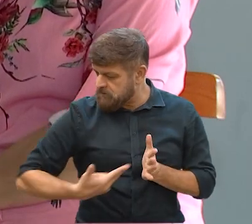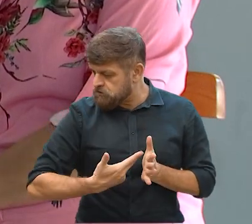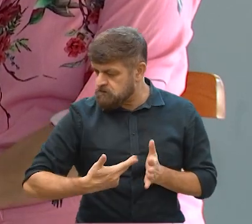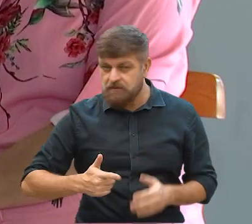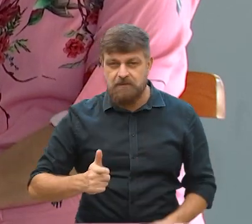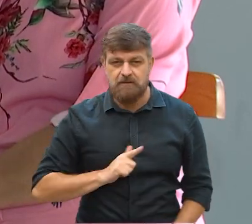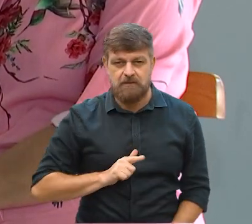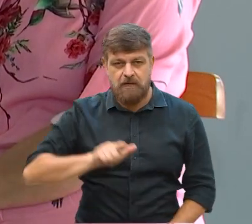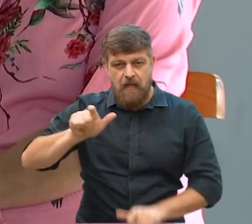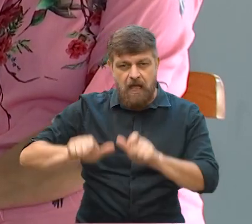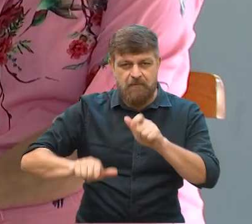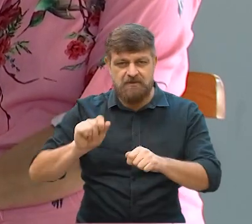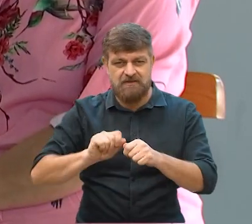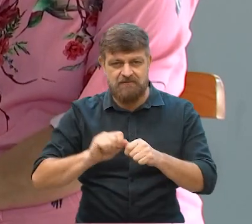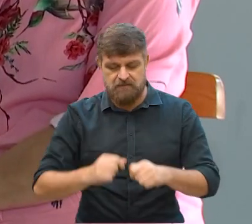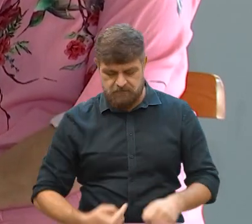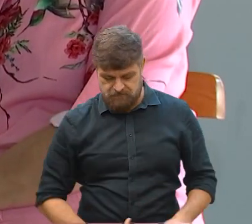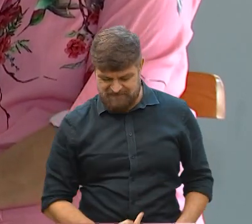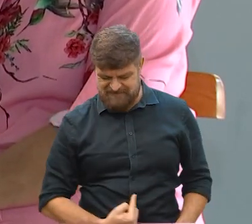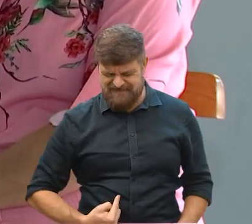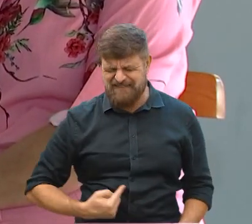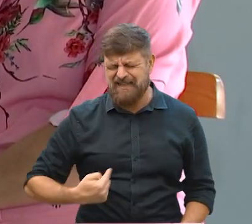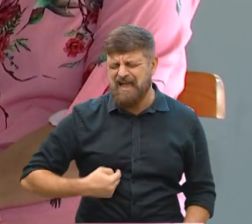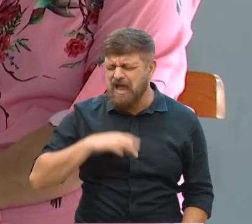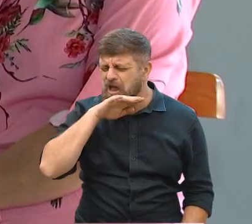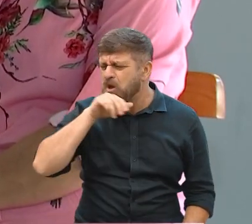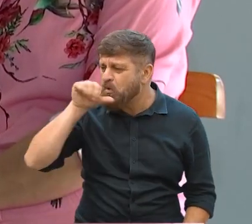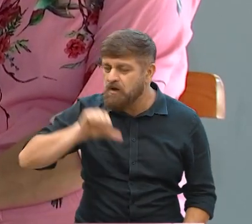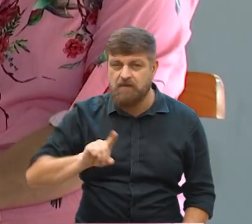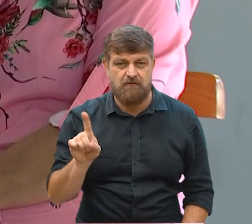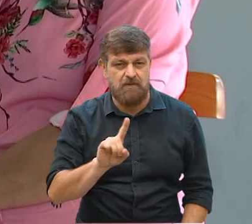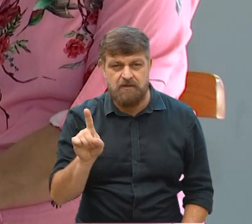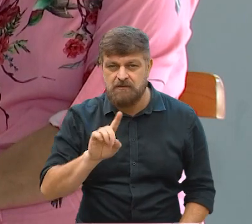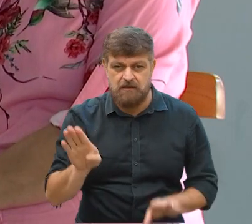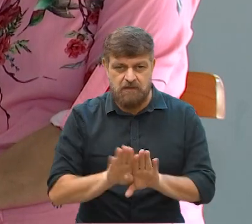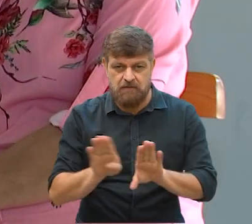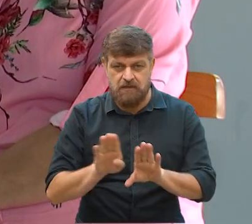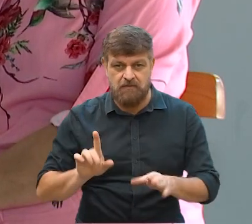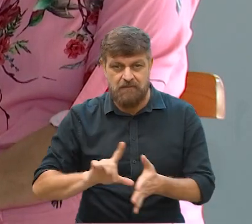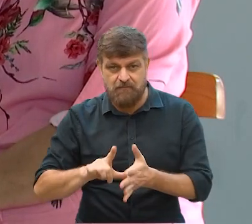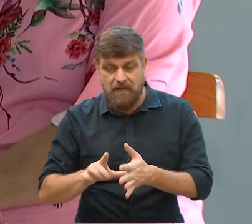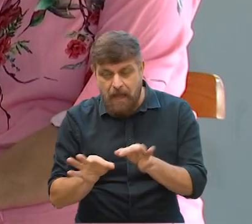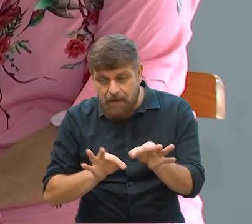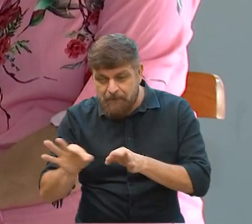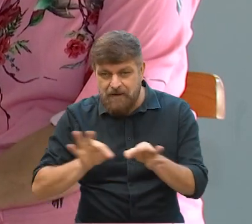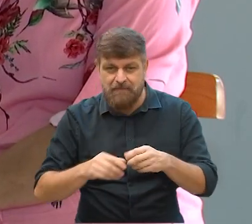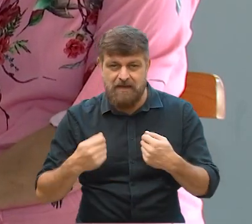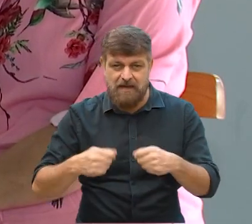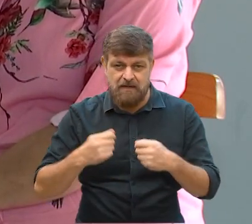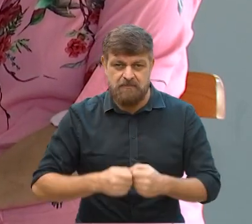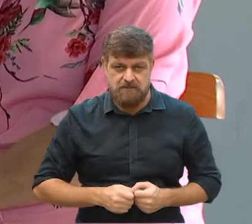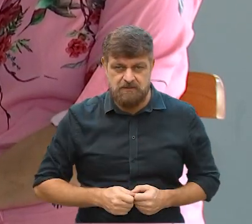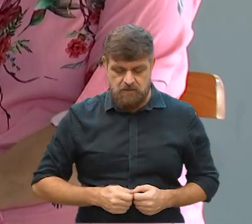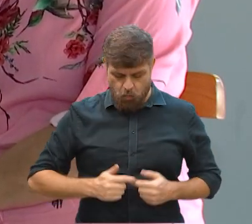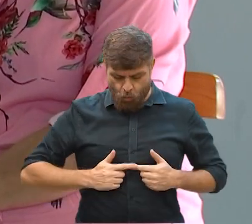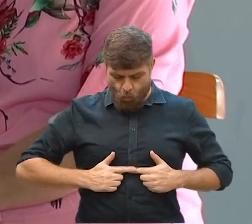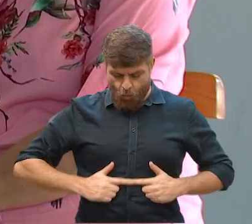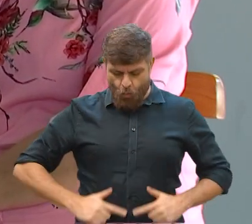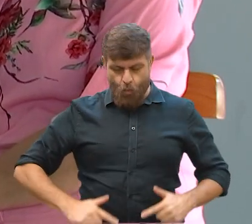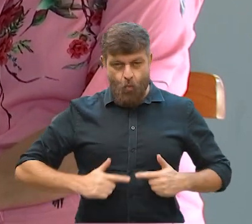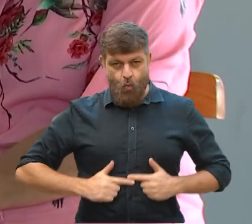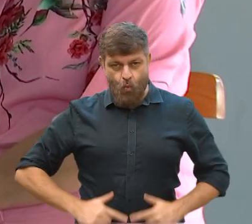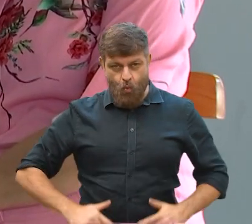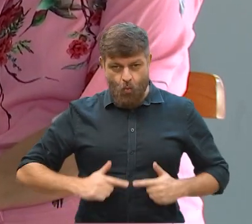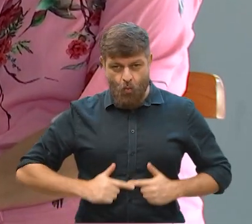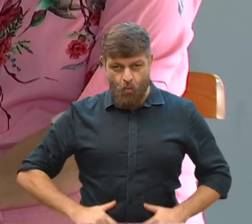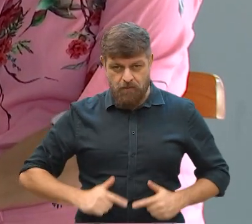vezes pessoas que fazem o exame acham que a parte mais chata do exame não é o exame em si, mas é o preparo, que é uma limpeza do intestino,